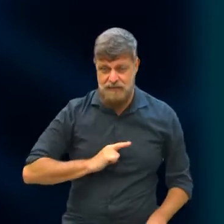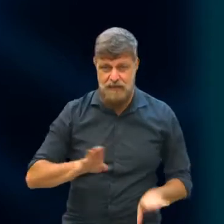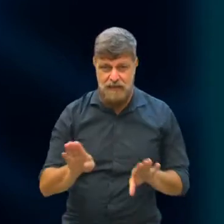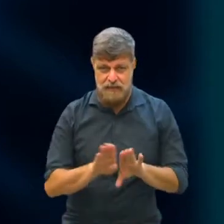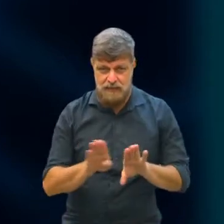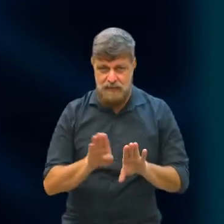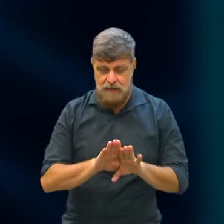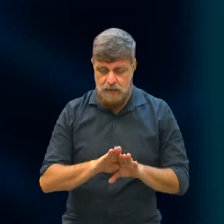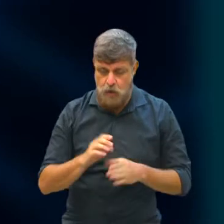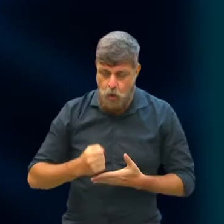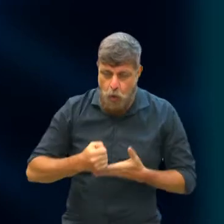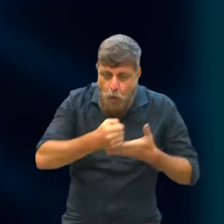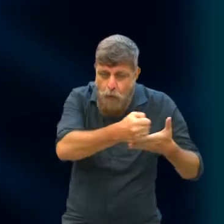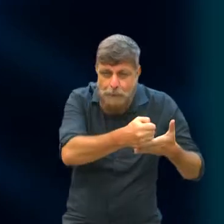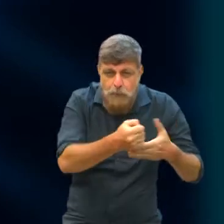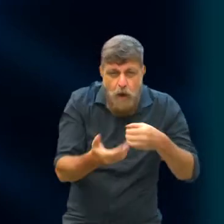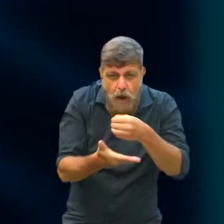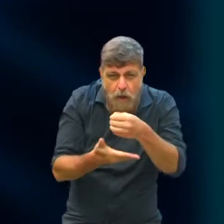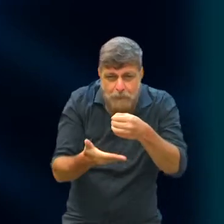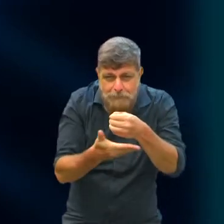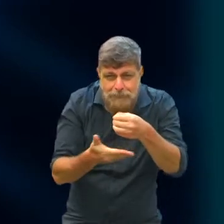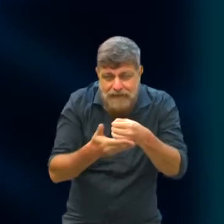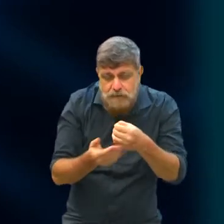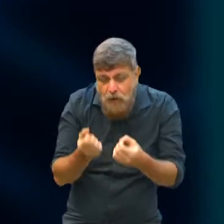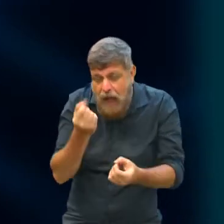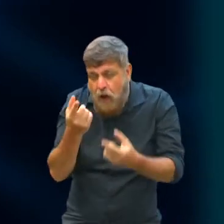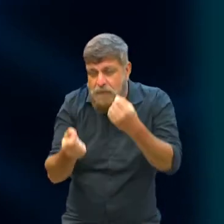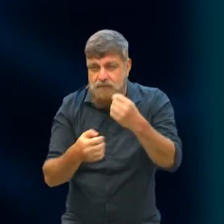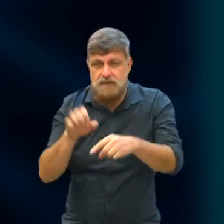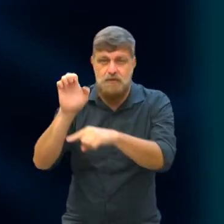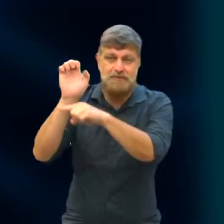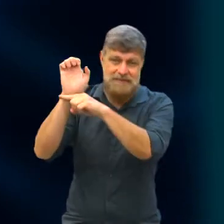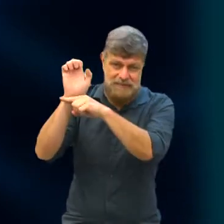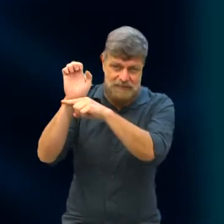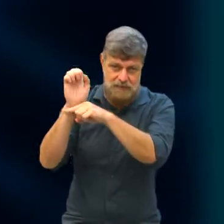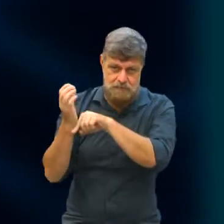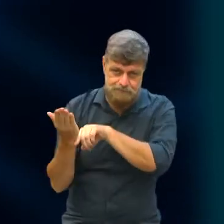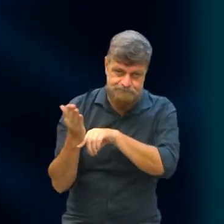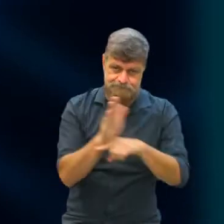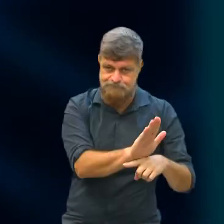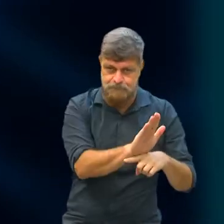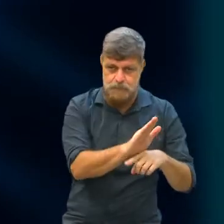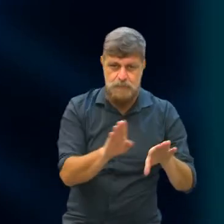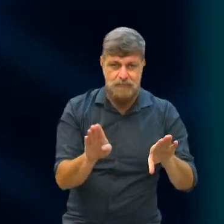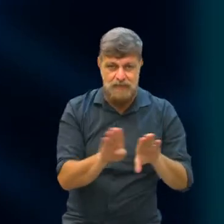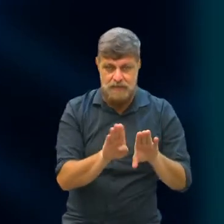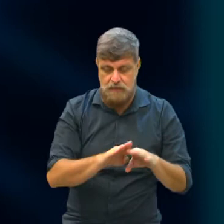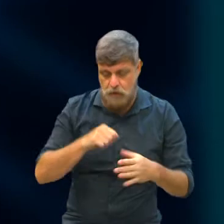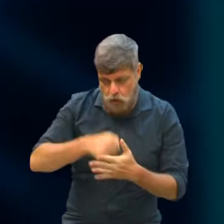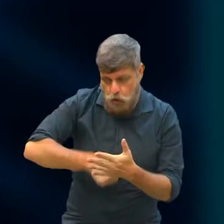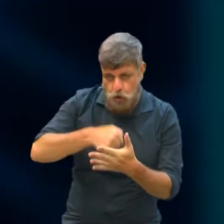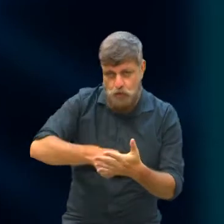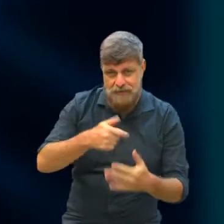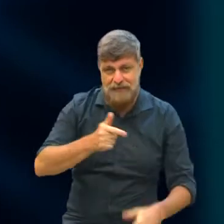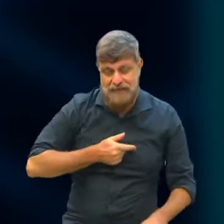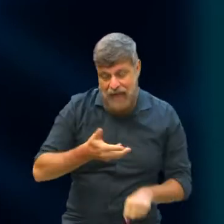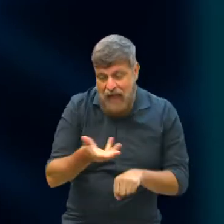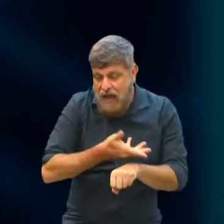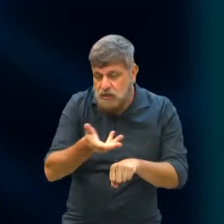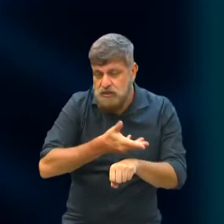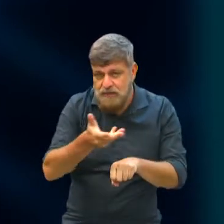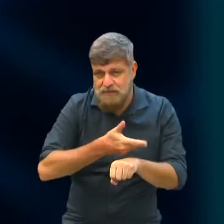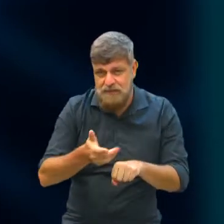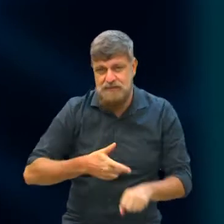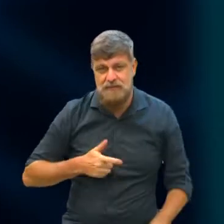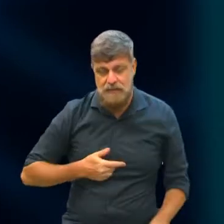cita a intervenção subsidiária mínima e excepcional do Estado sobre essa o e defende uma